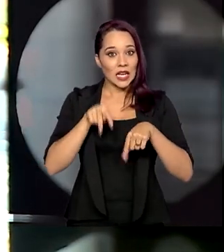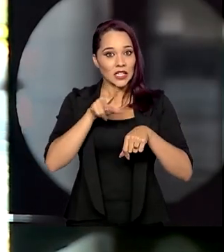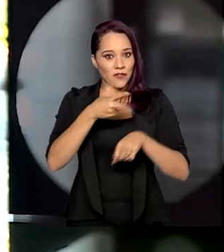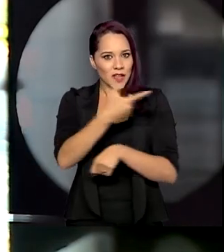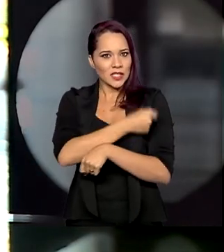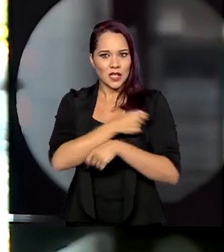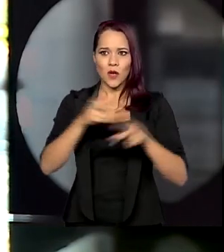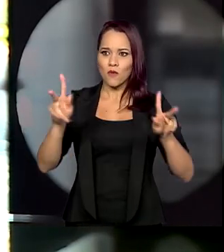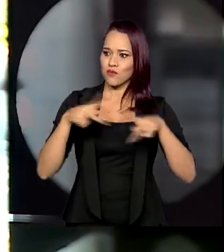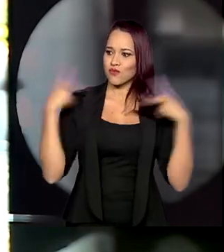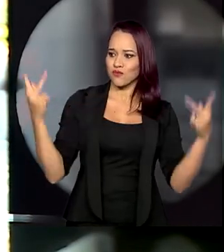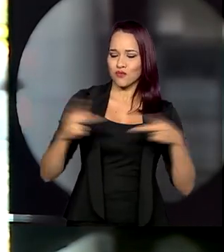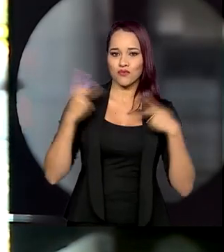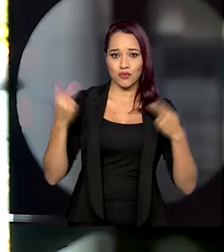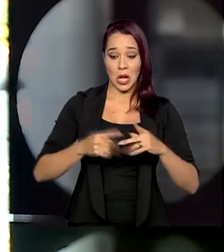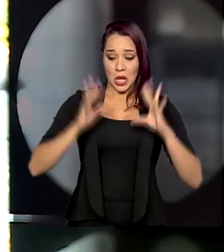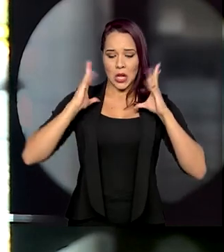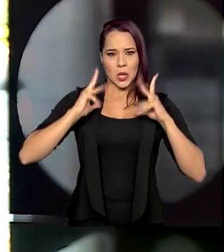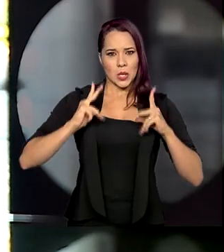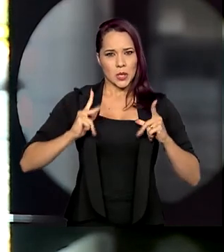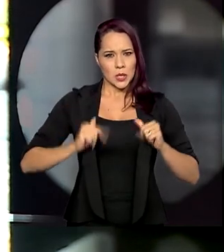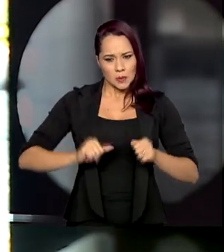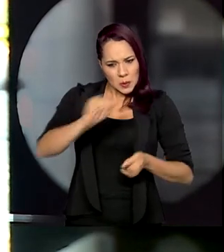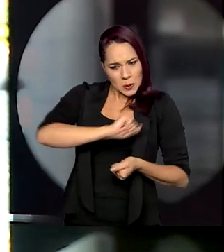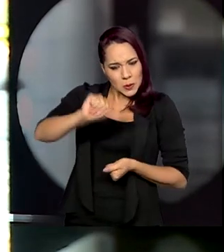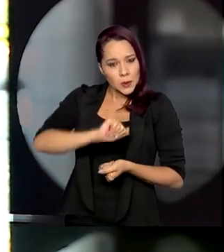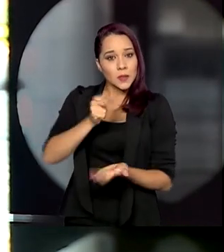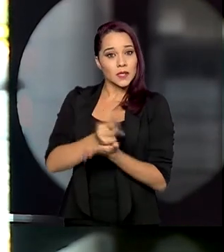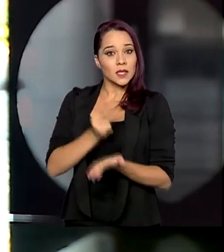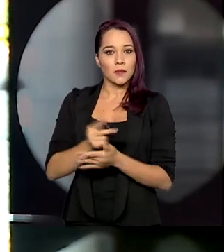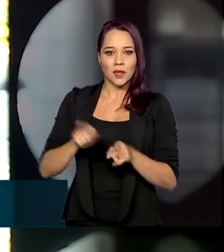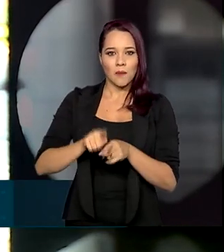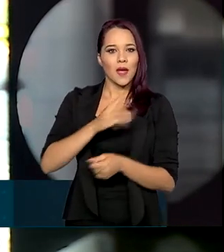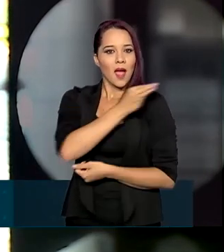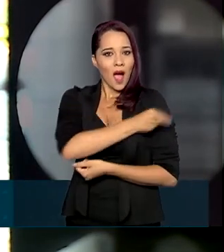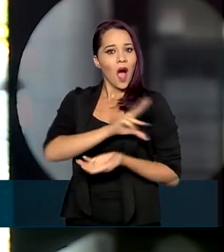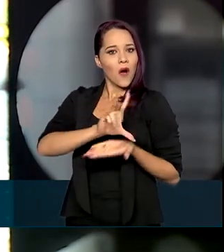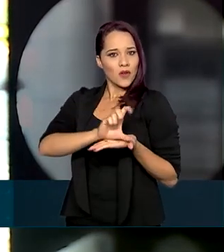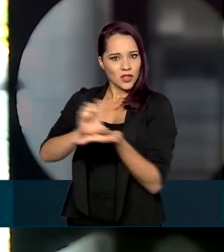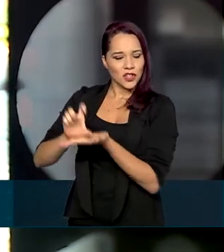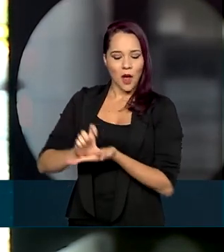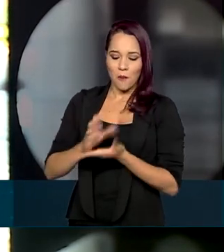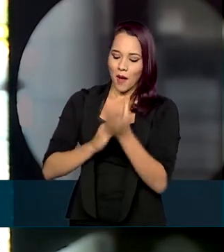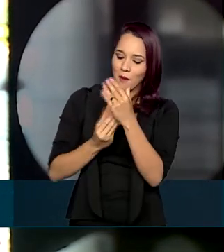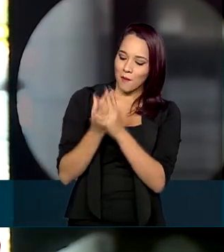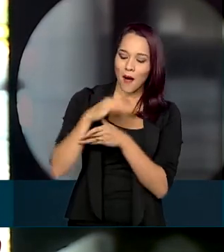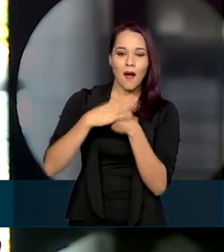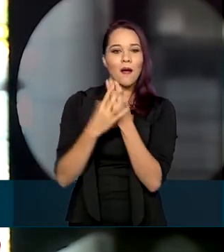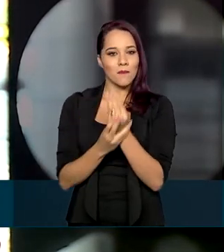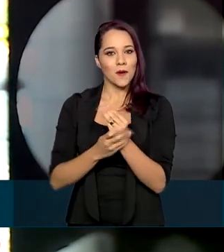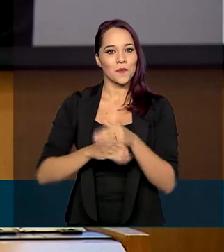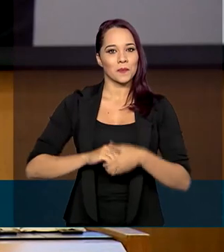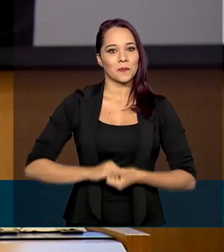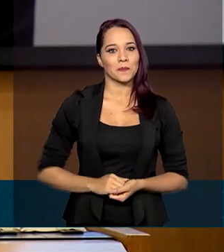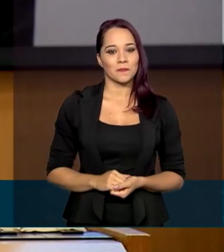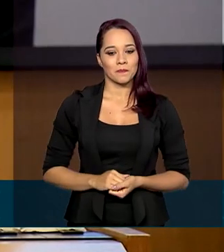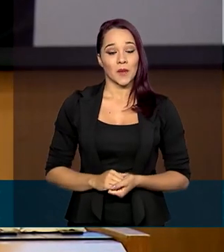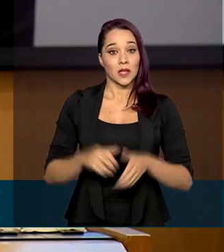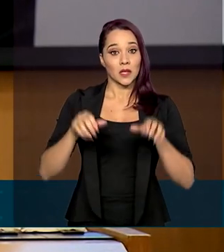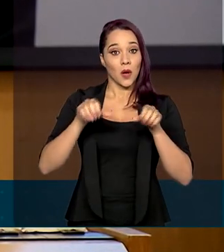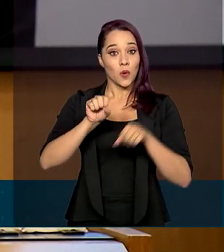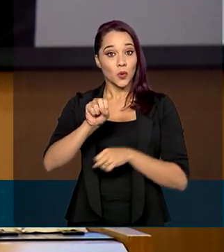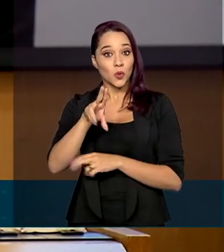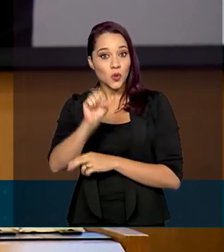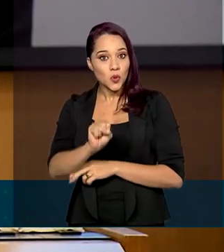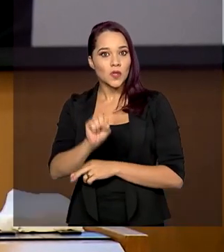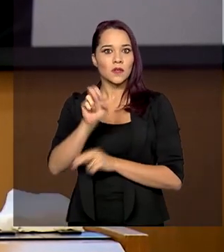ventiladas, desinfetadas com frequência e oferta de álcool em gel para a higienização das mãos. O sistema único de